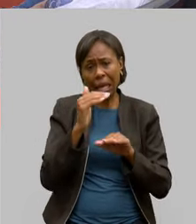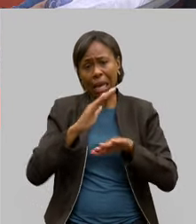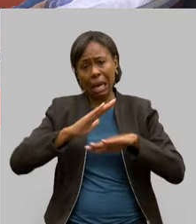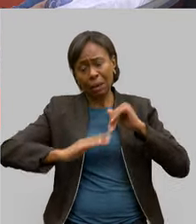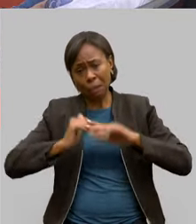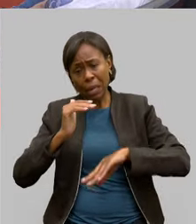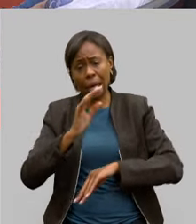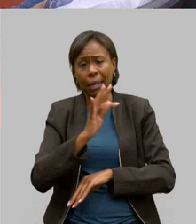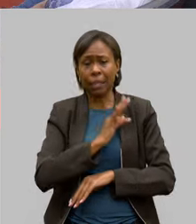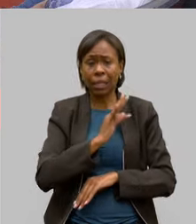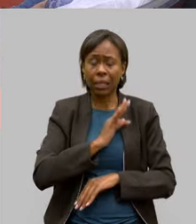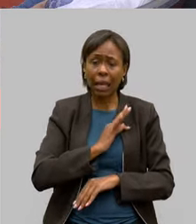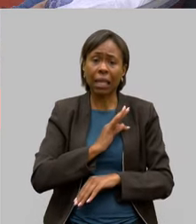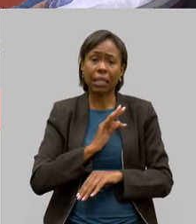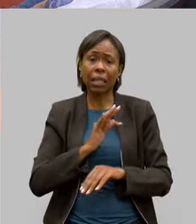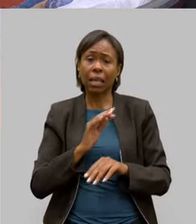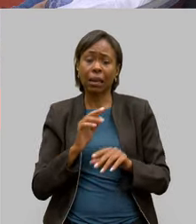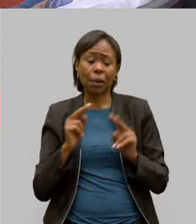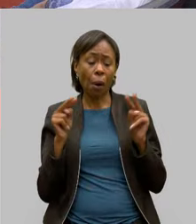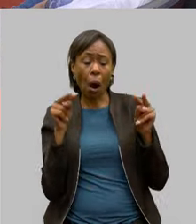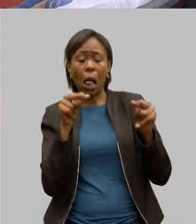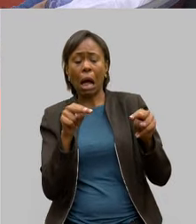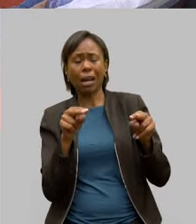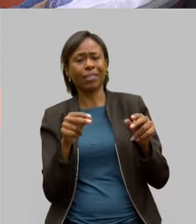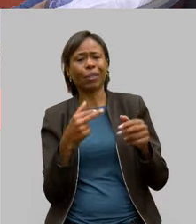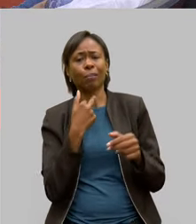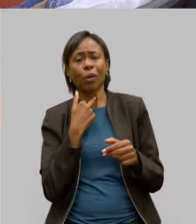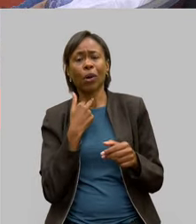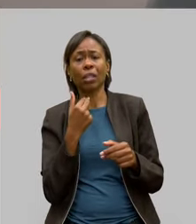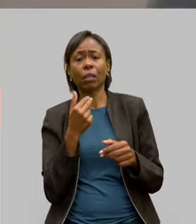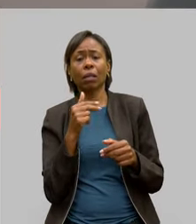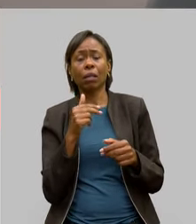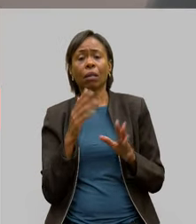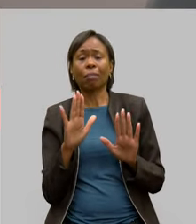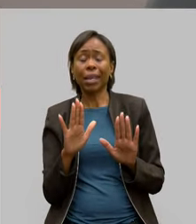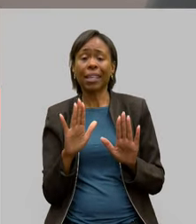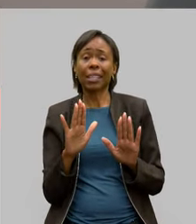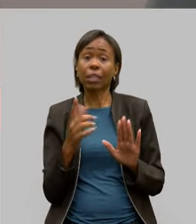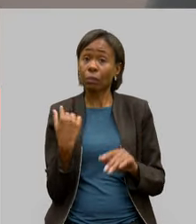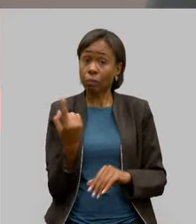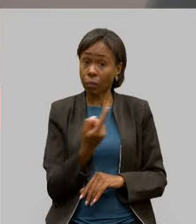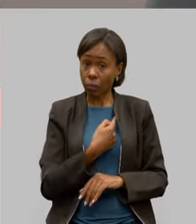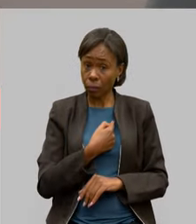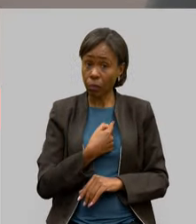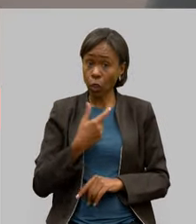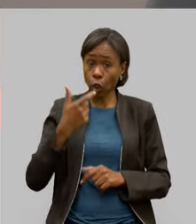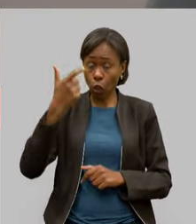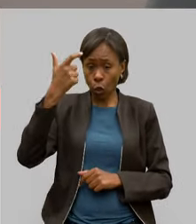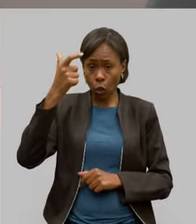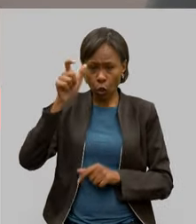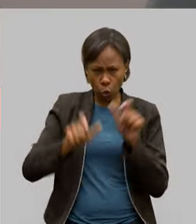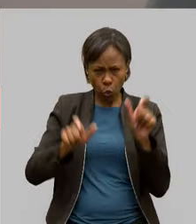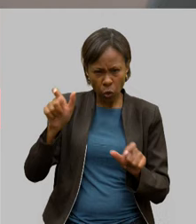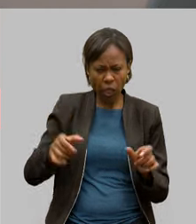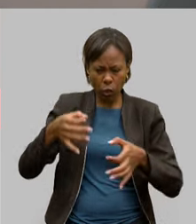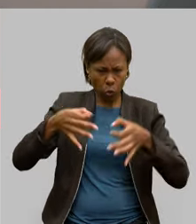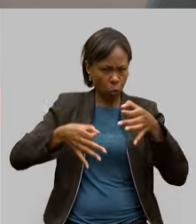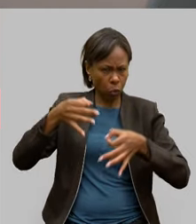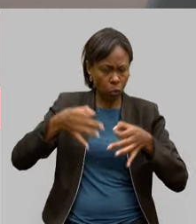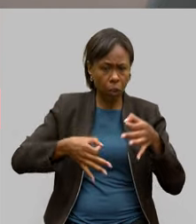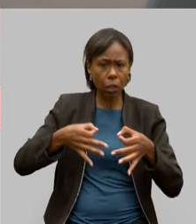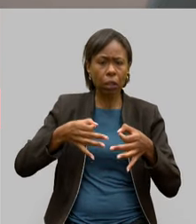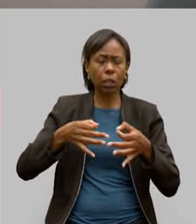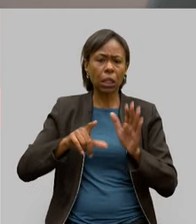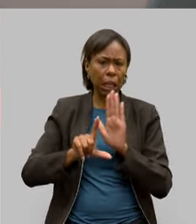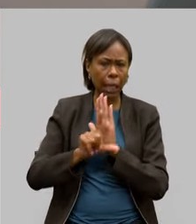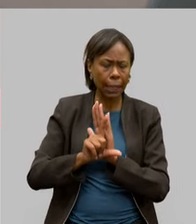leis é importante demais que nós entendamos que enquanto tomadores de decisão não só enquanto juristas mas enquanto legisladores